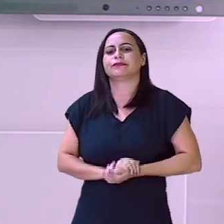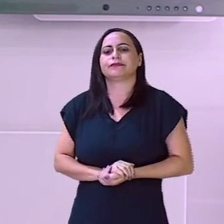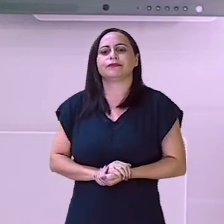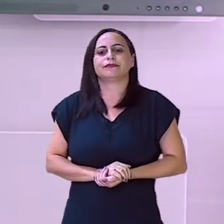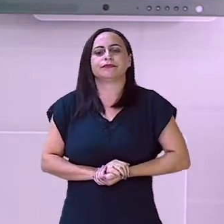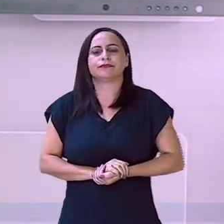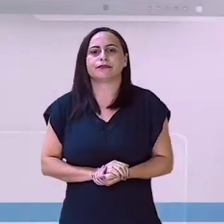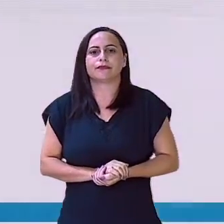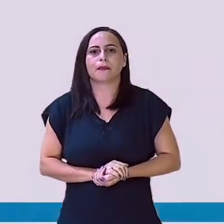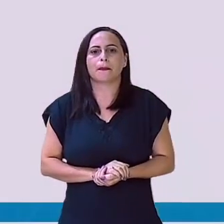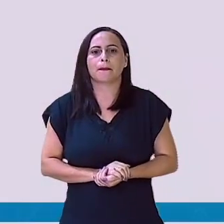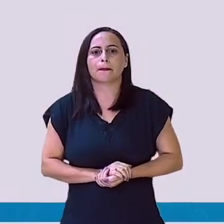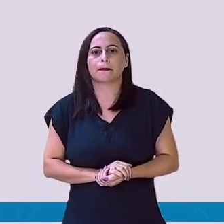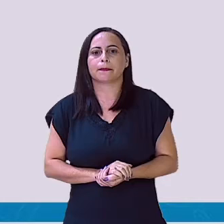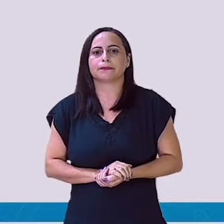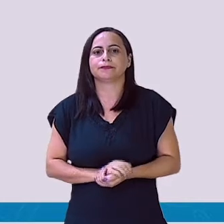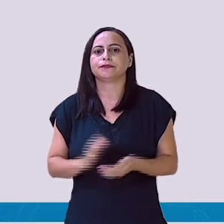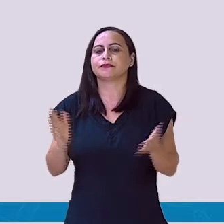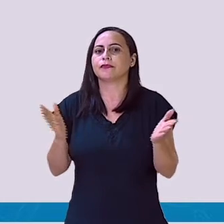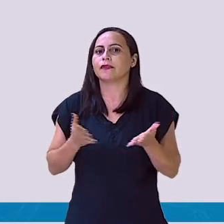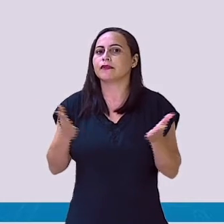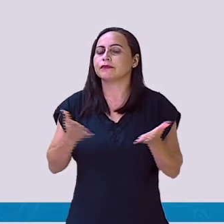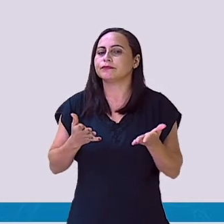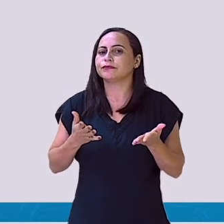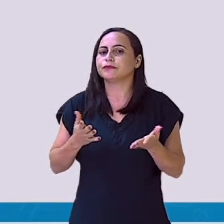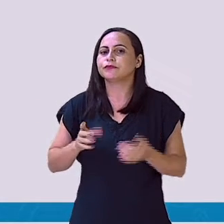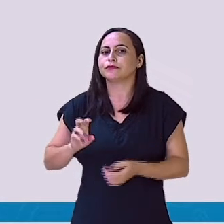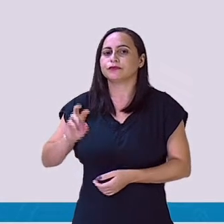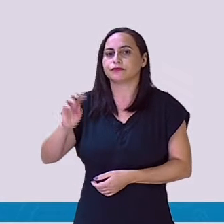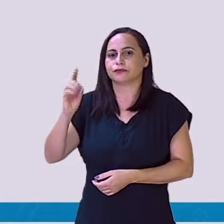regras. E agora os dígrafos.